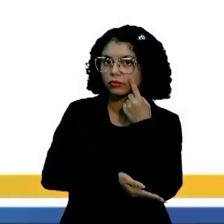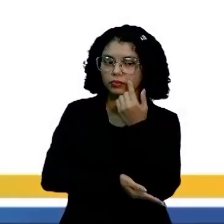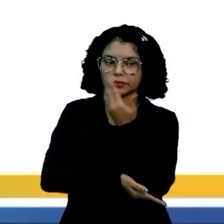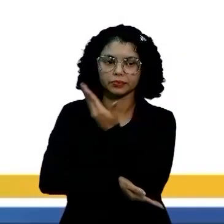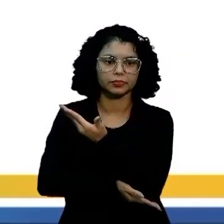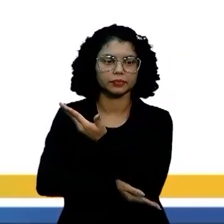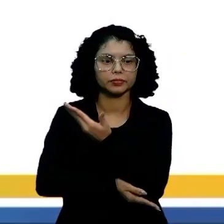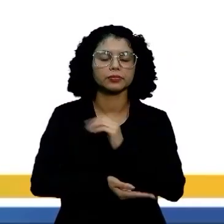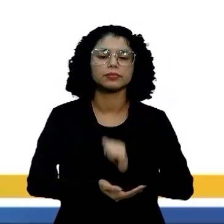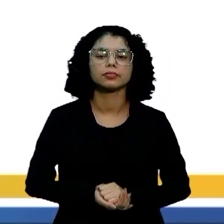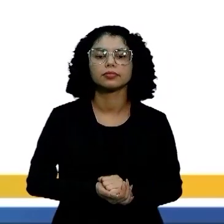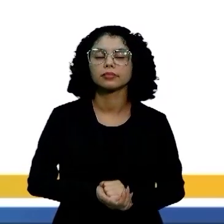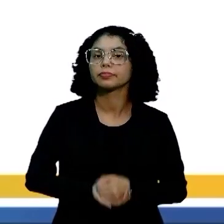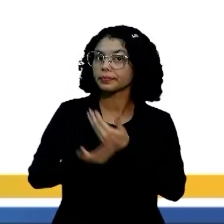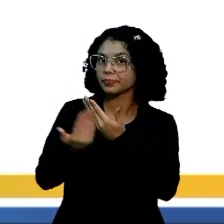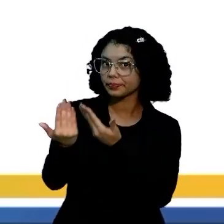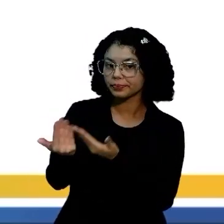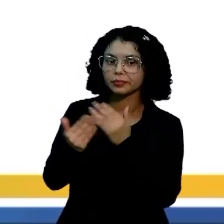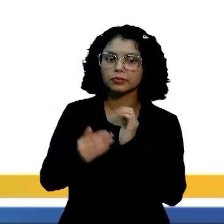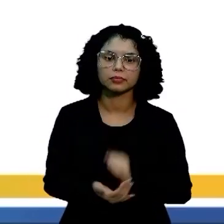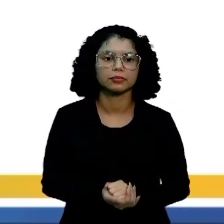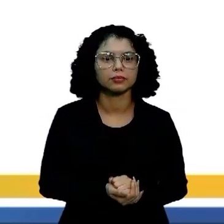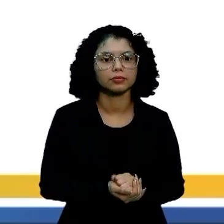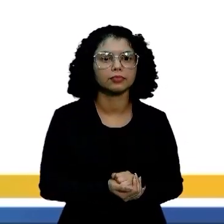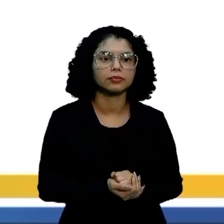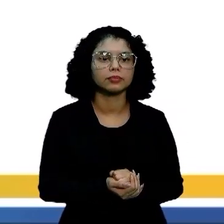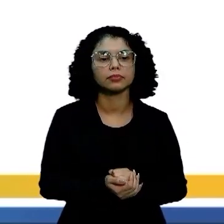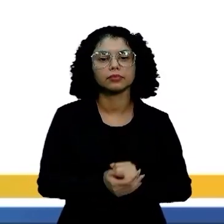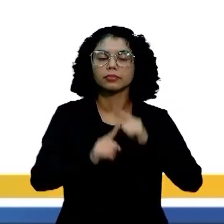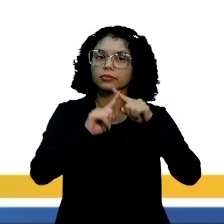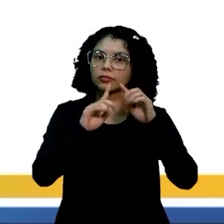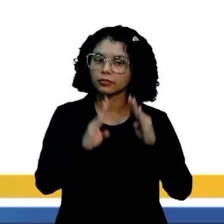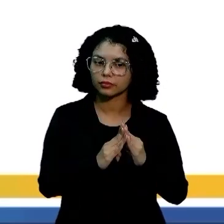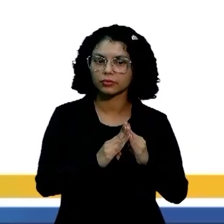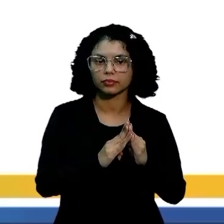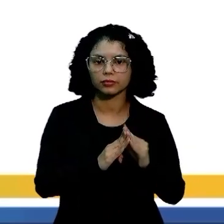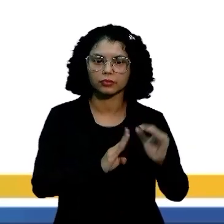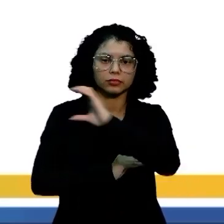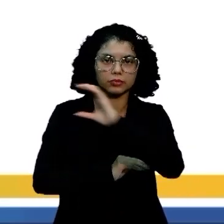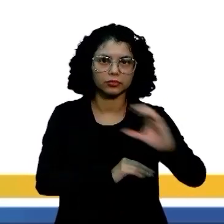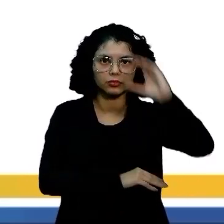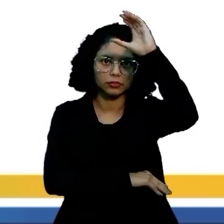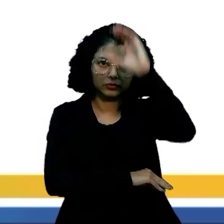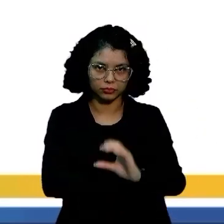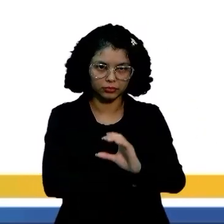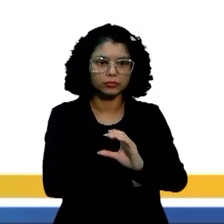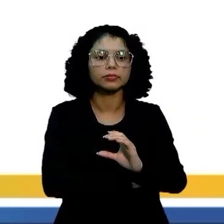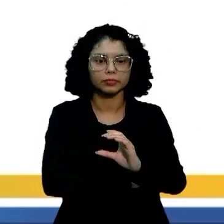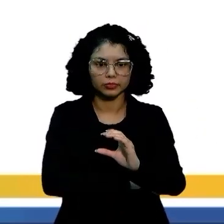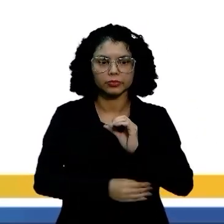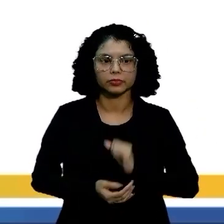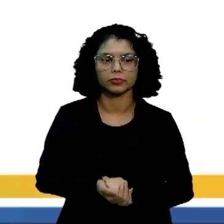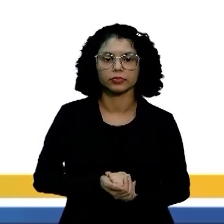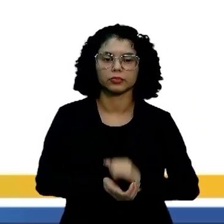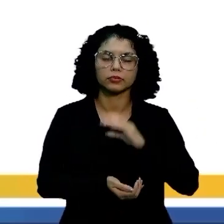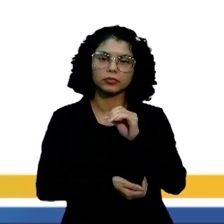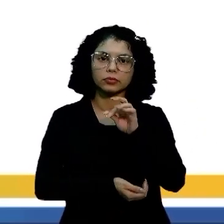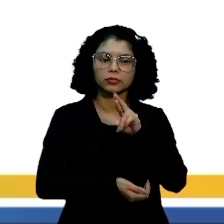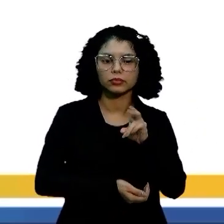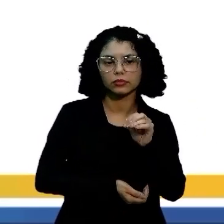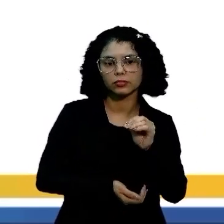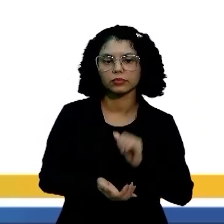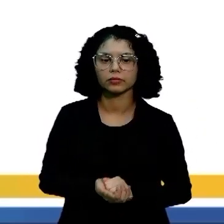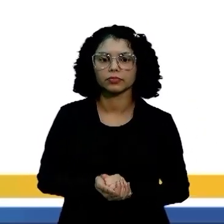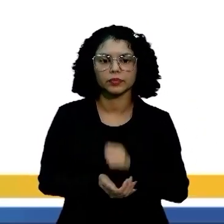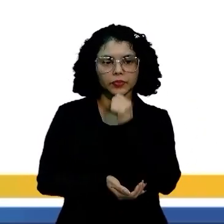vocês. Essa obra aí é a fachada da igreja de São Francisco de Assis, em Ouro Preto, tá? Que é uma obra